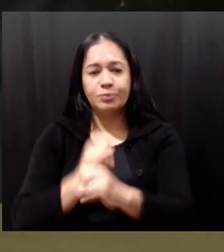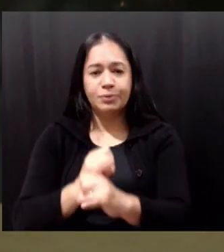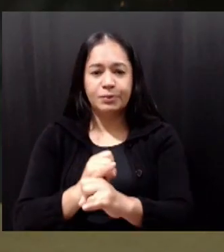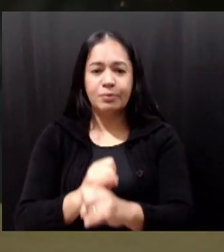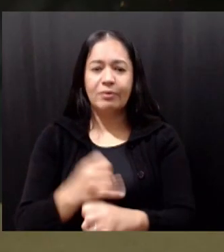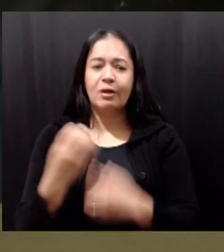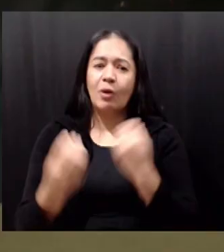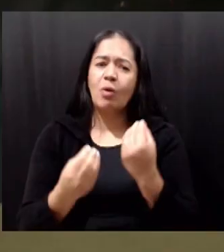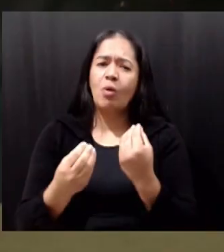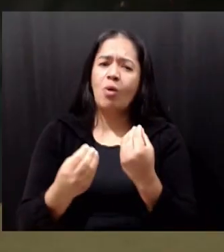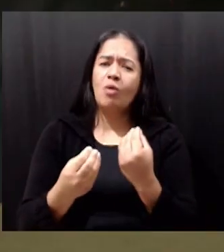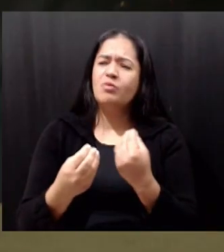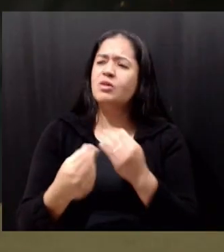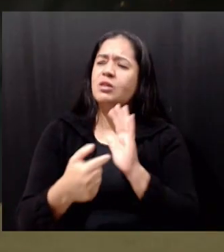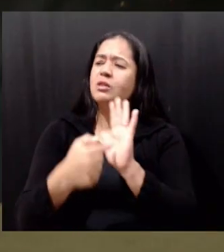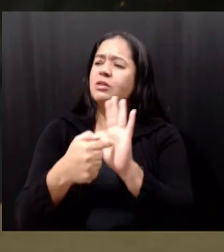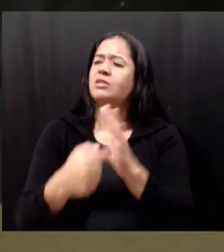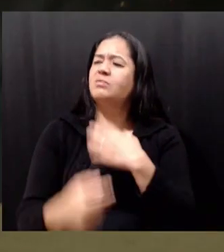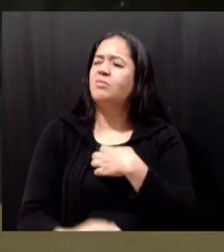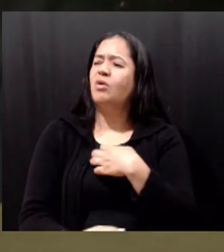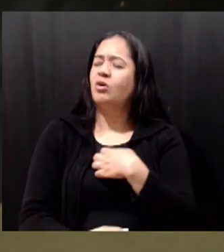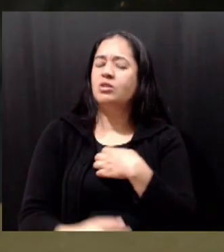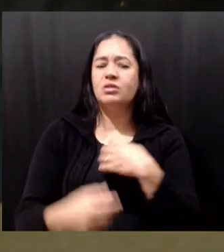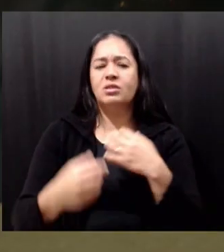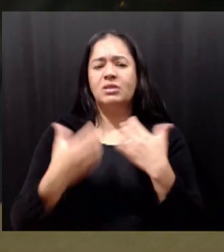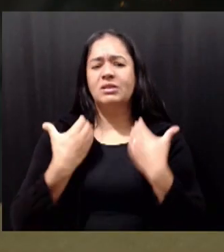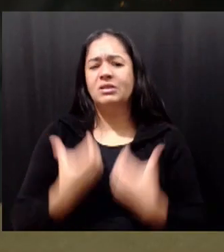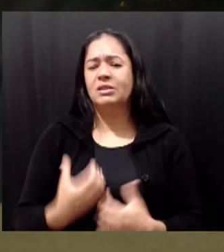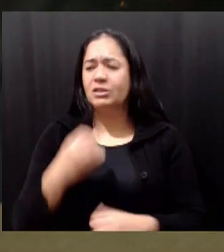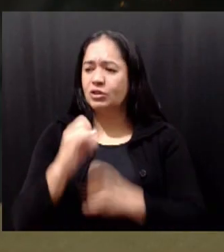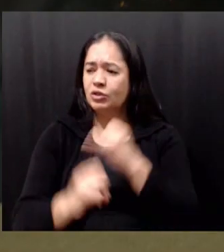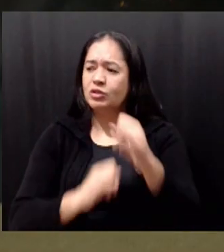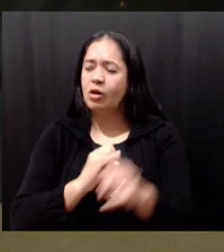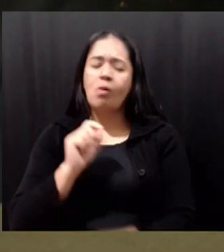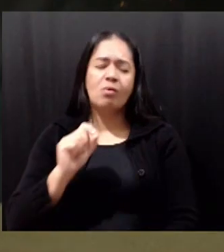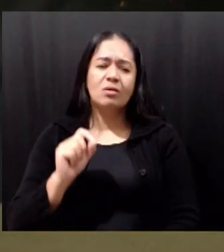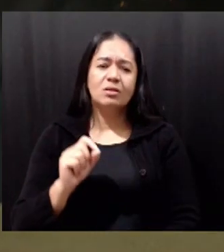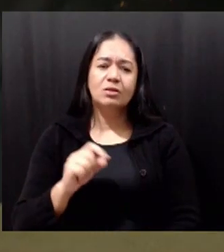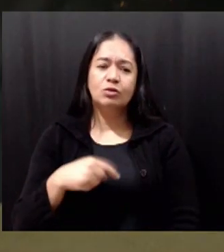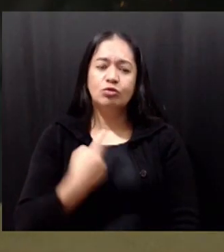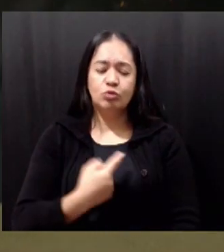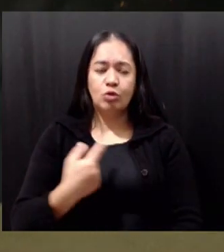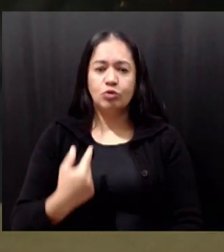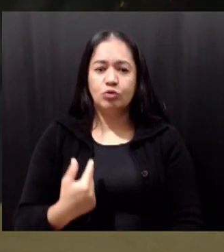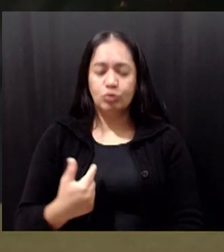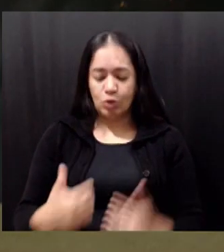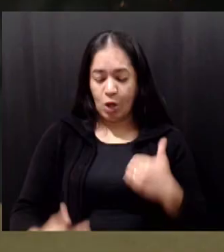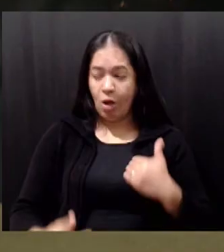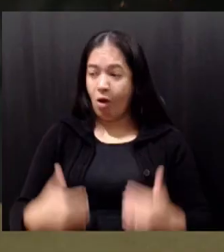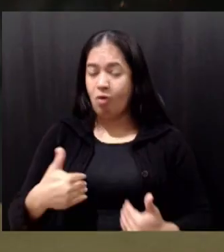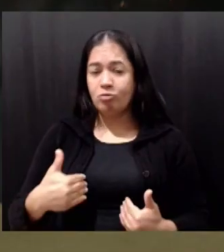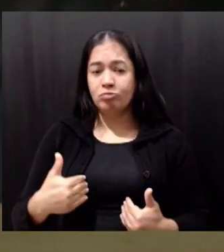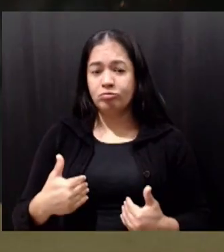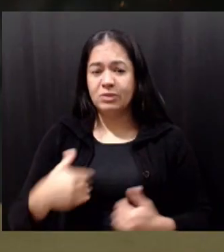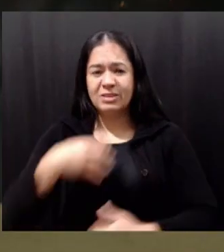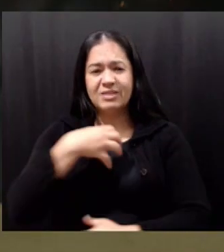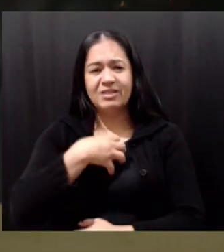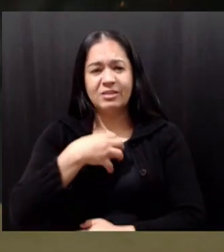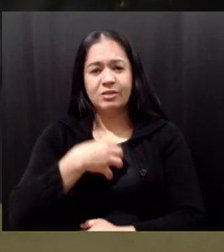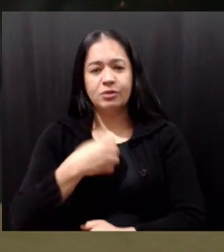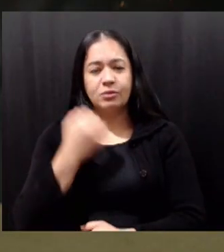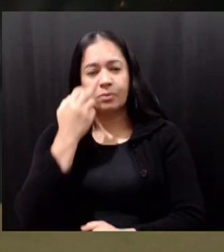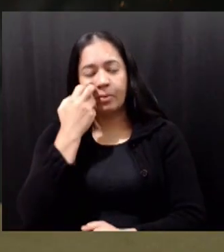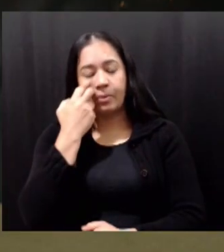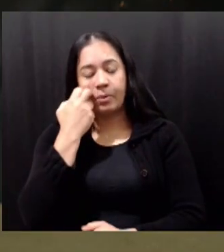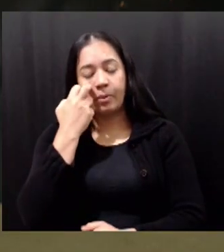manifesta, Florência, essa fadiga digital? Ela traz o quê? Como que o nosso corpo reage, né? Ou